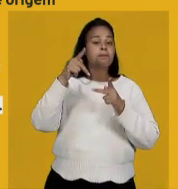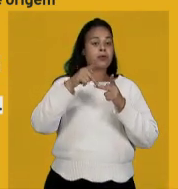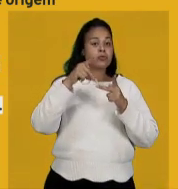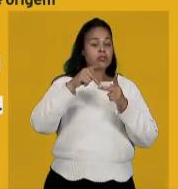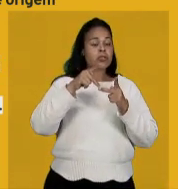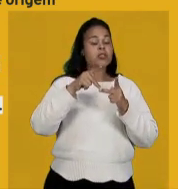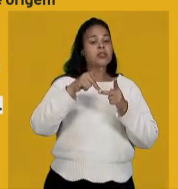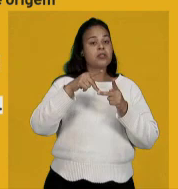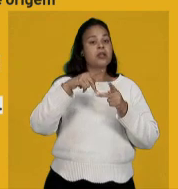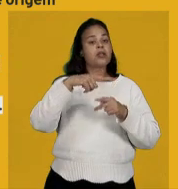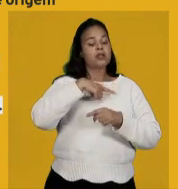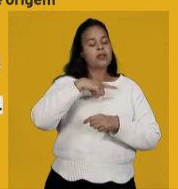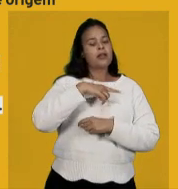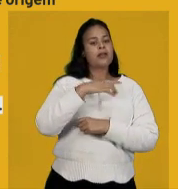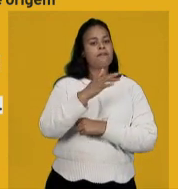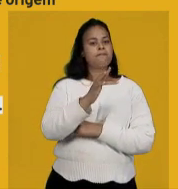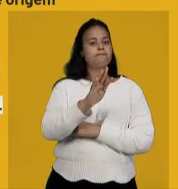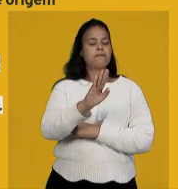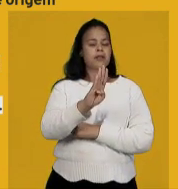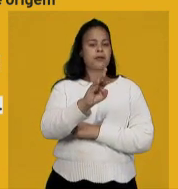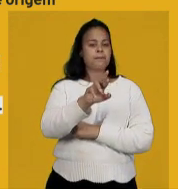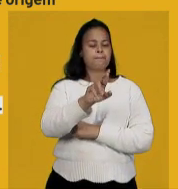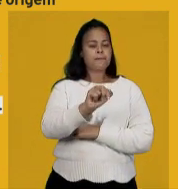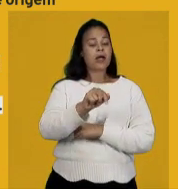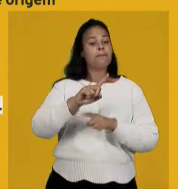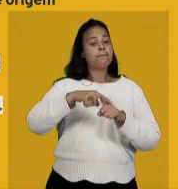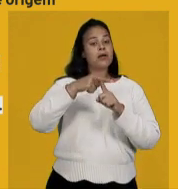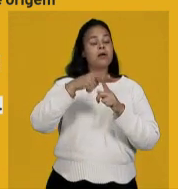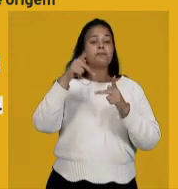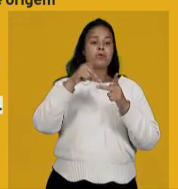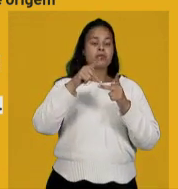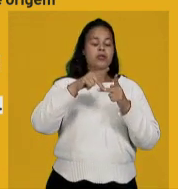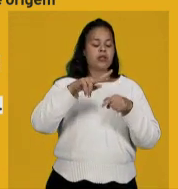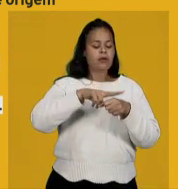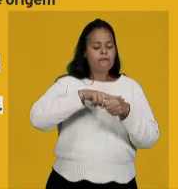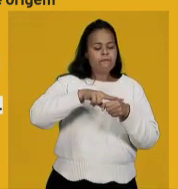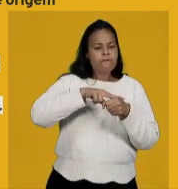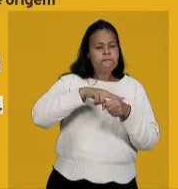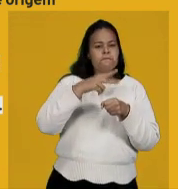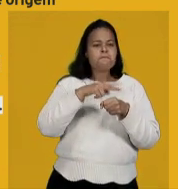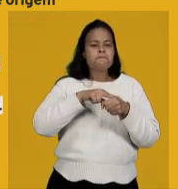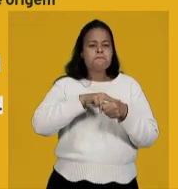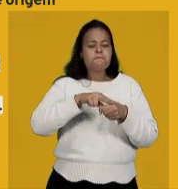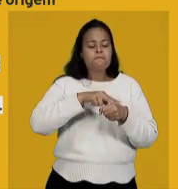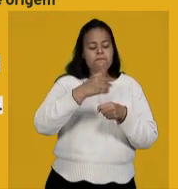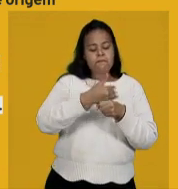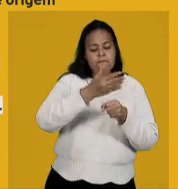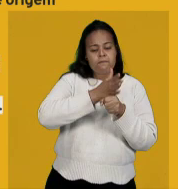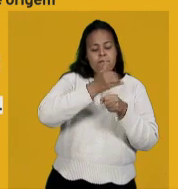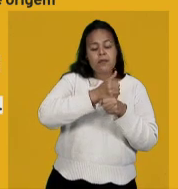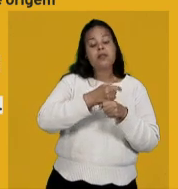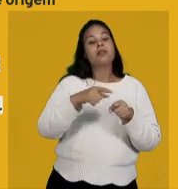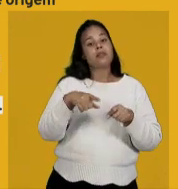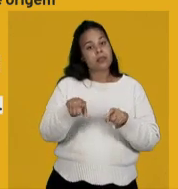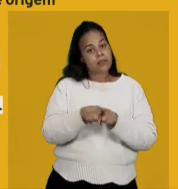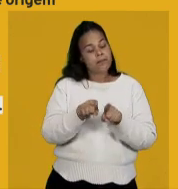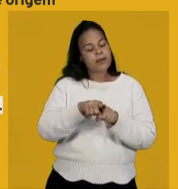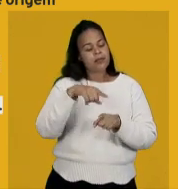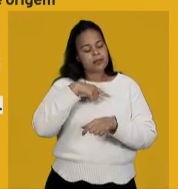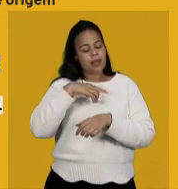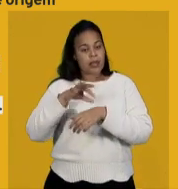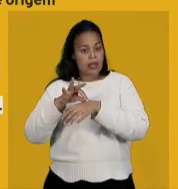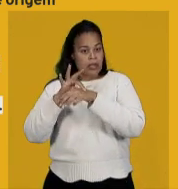fontes de fibras. As leguminosas são fontes de proteínas de origem vegetal, porque tem proteína de origem animal, que são as